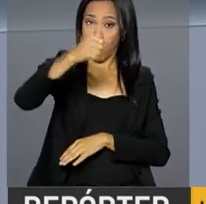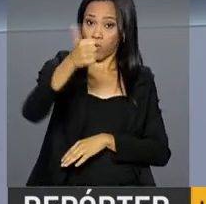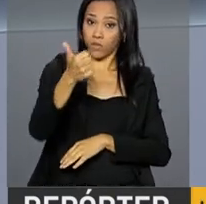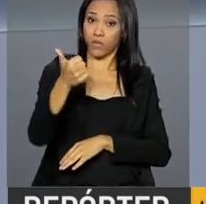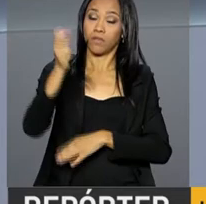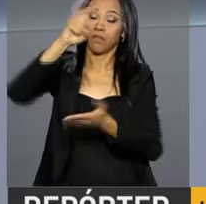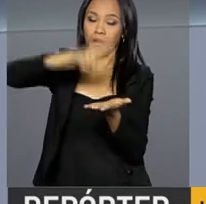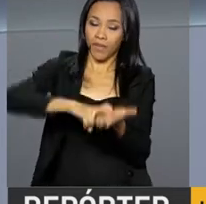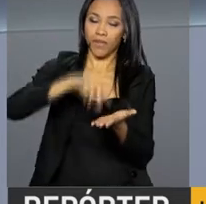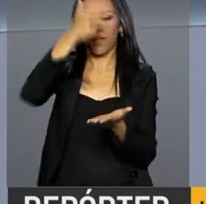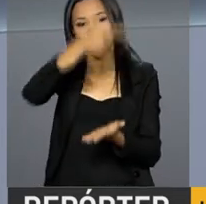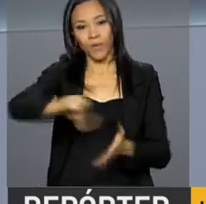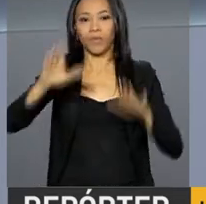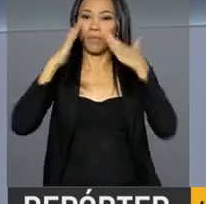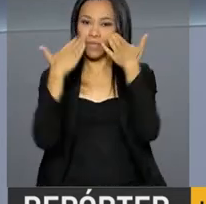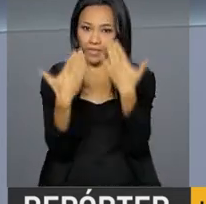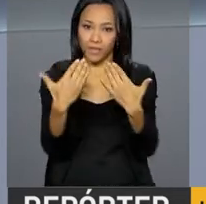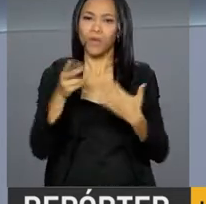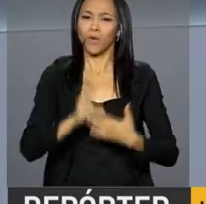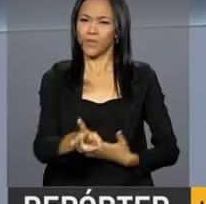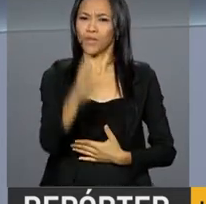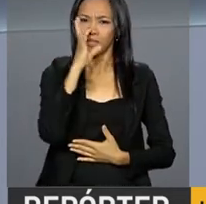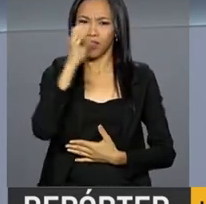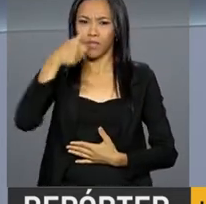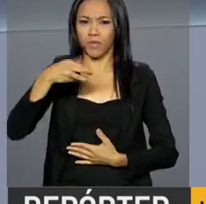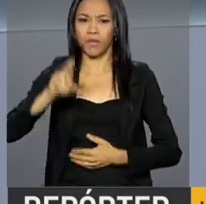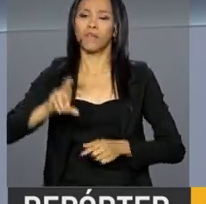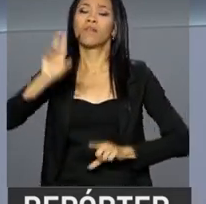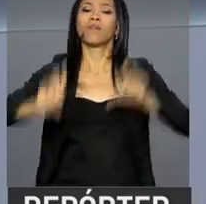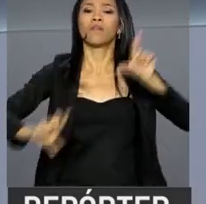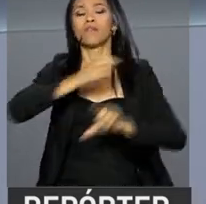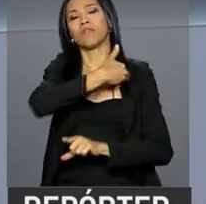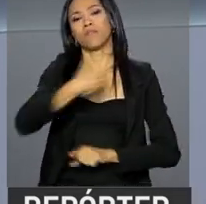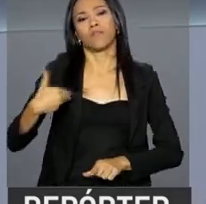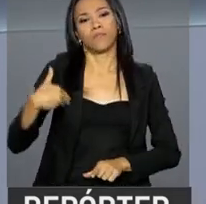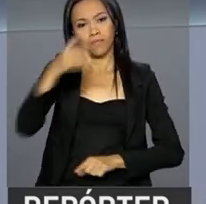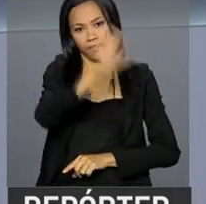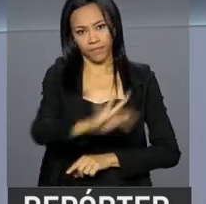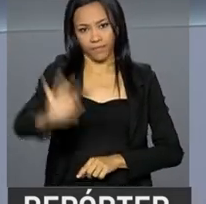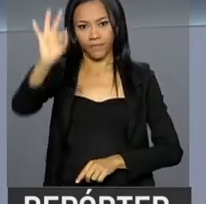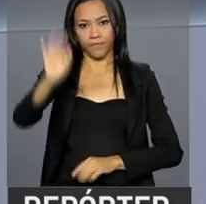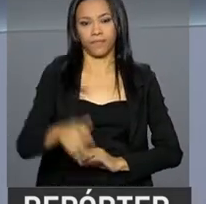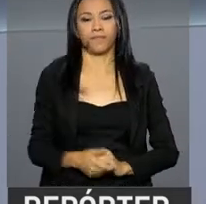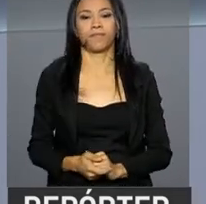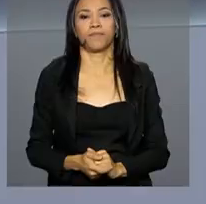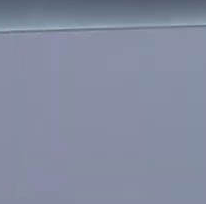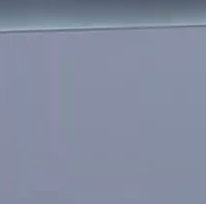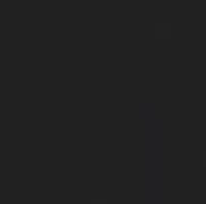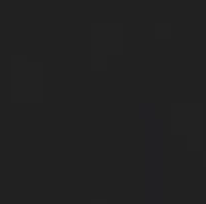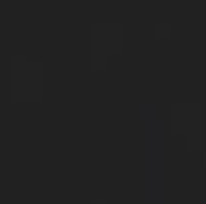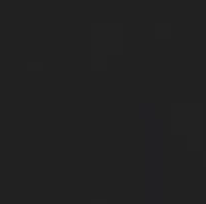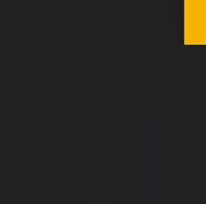da manhã na nossa próxima edição continue com a gente aqui na nbr a tv do governo federal